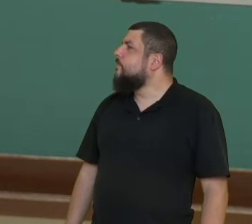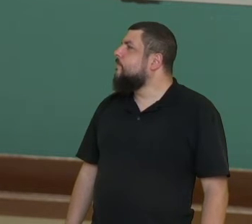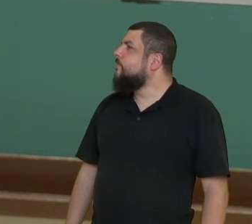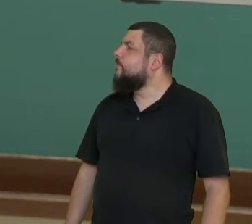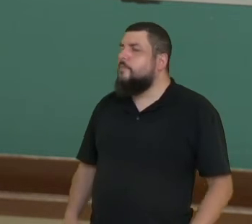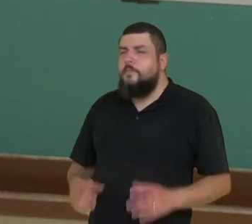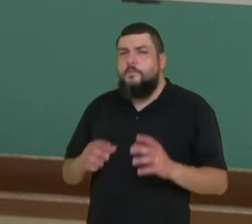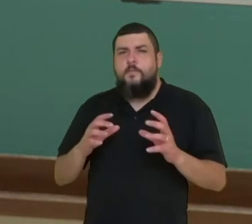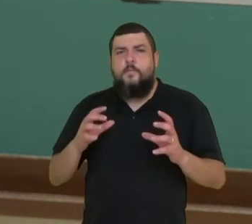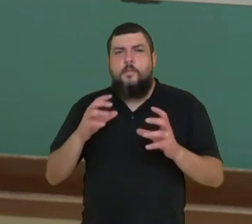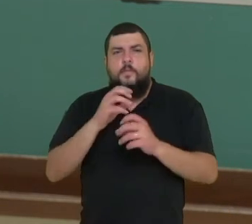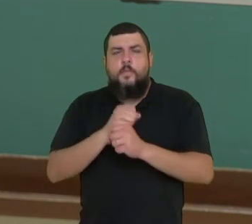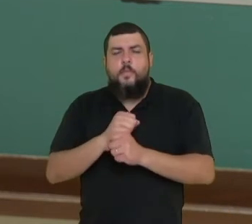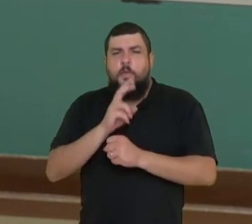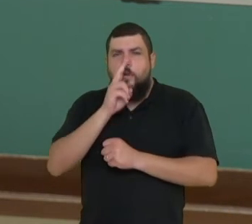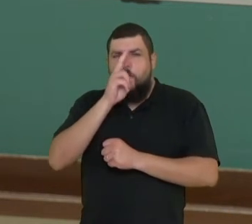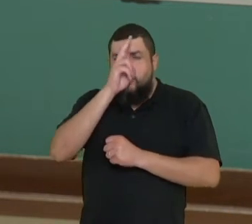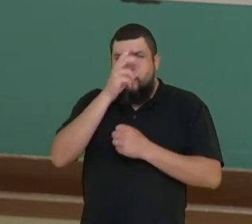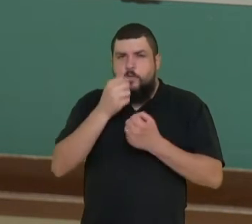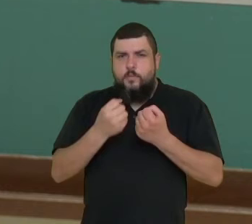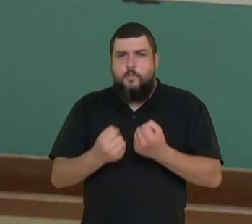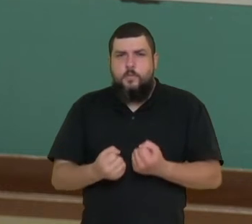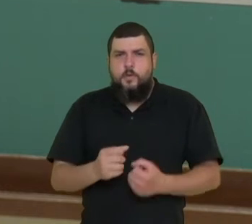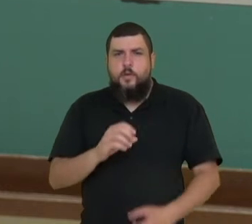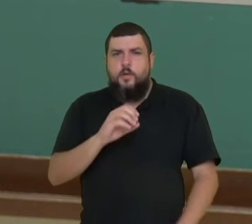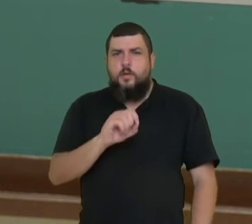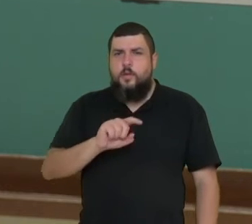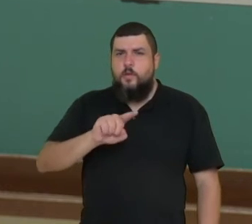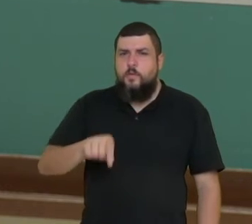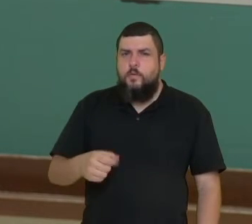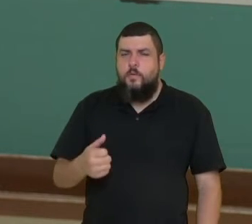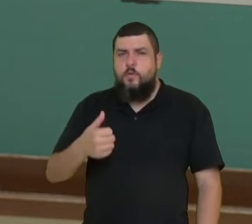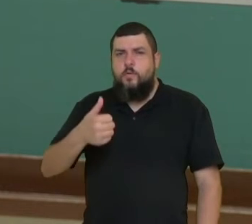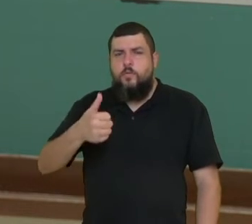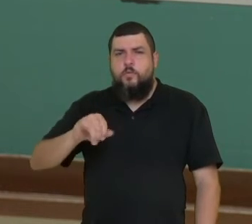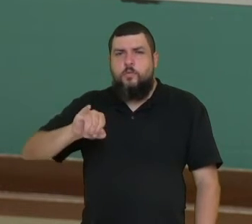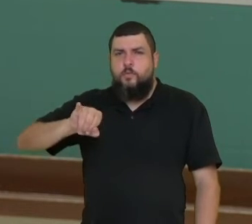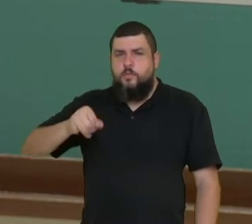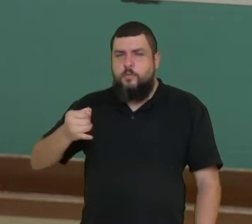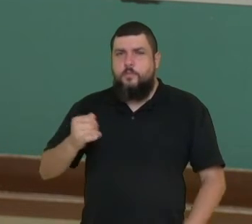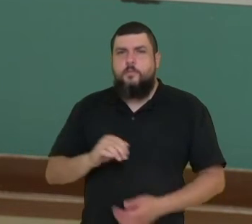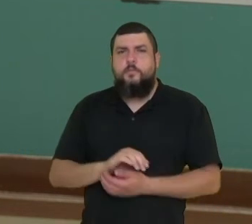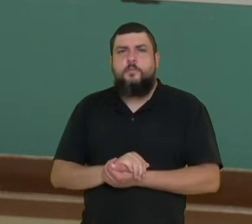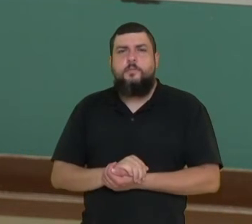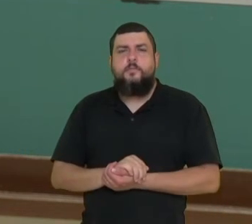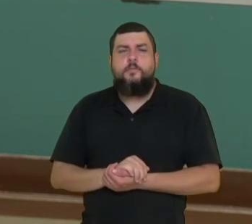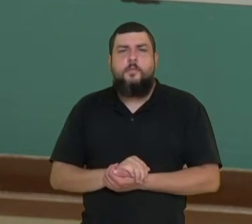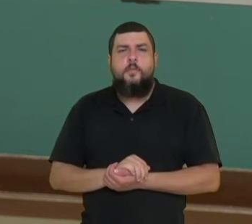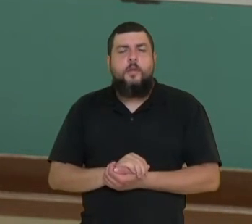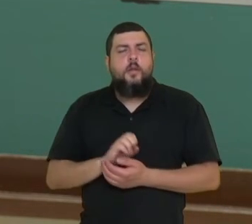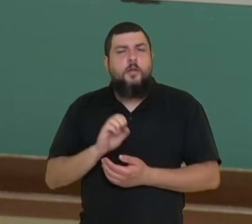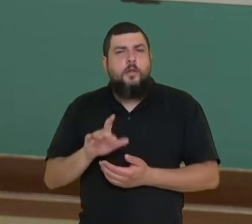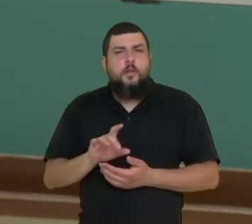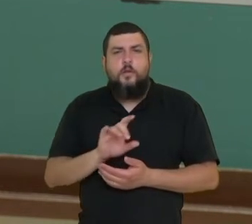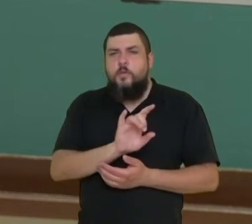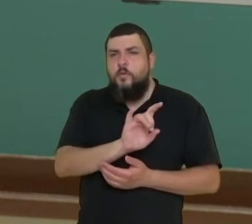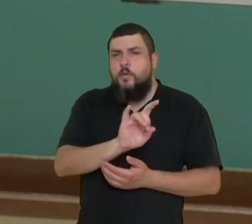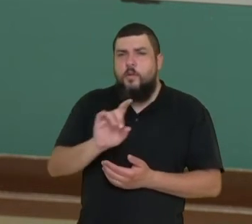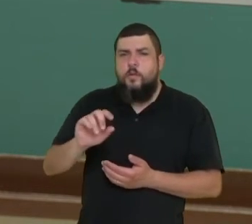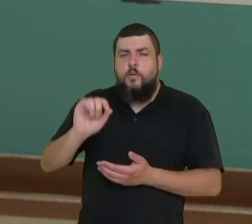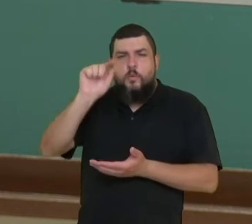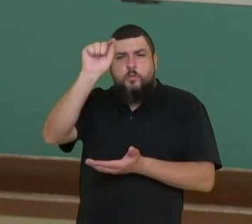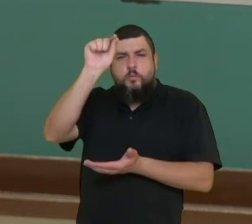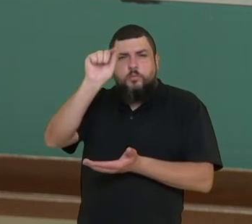força-peso é igual a 0,1 joule, certo? Então, essa é a energia transferida para cada objeto